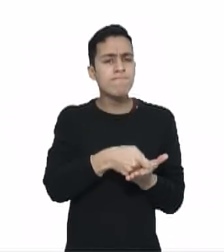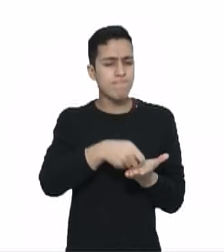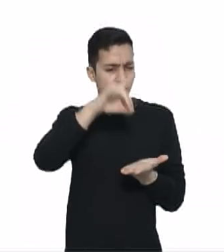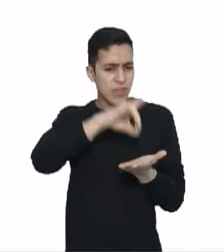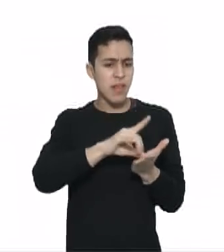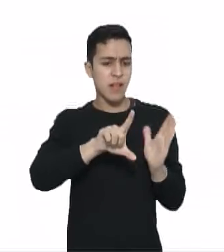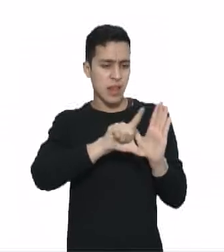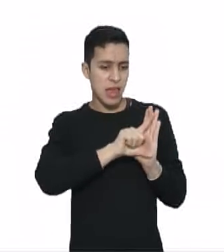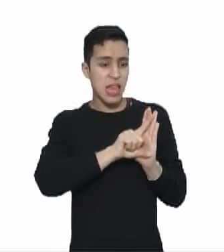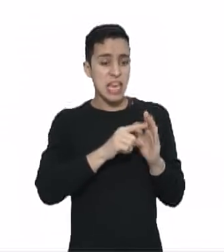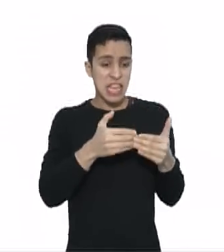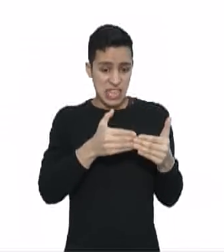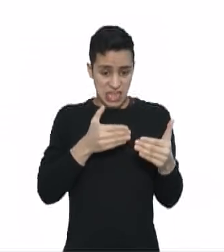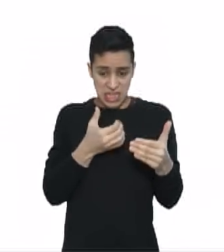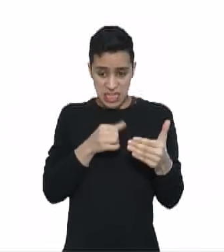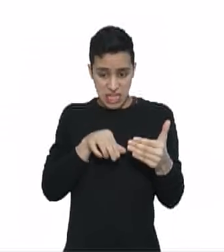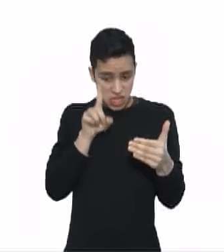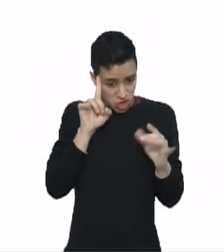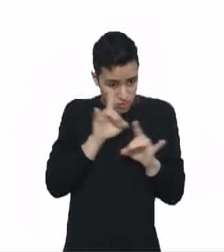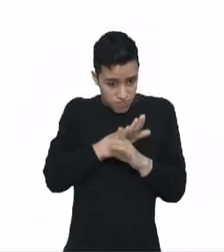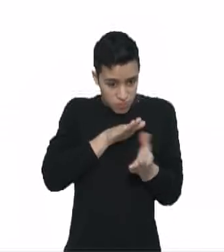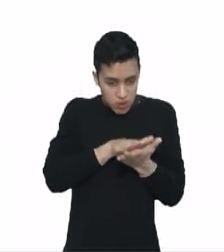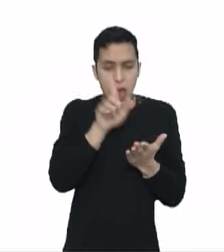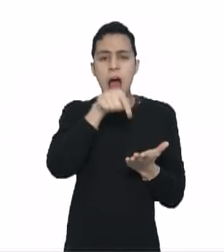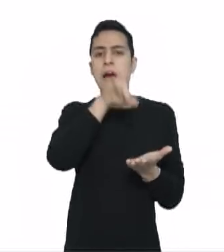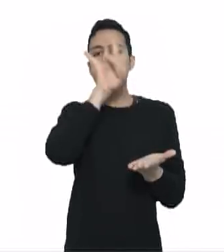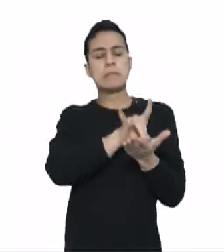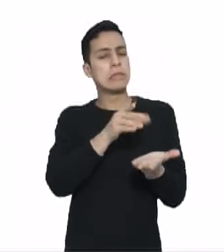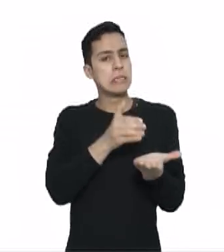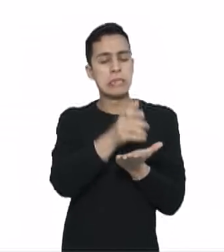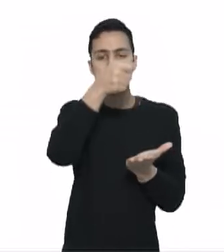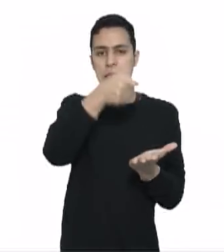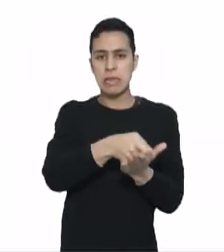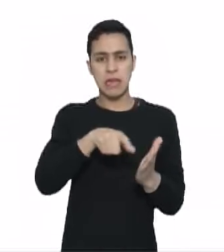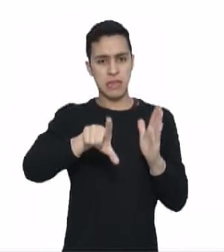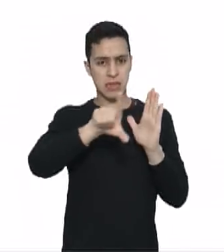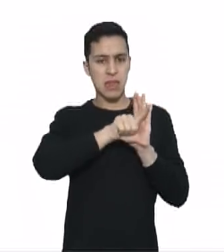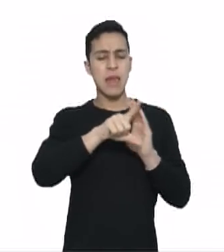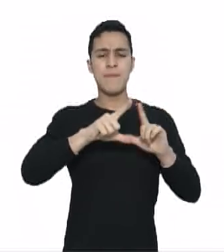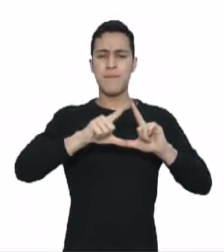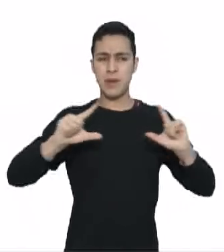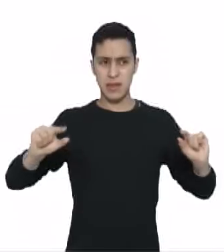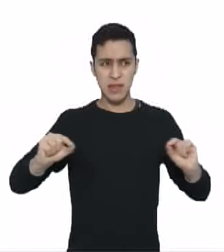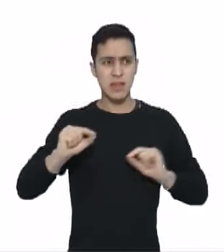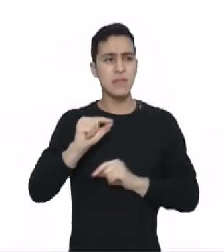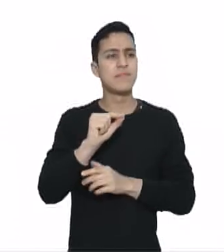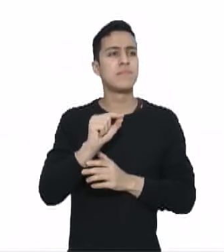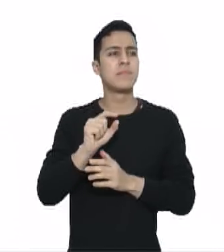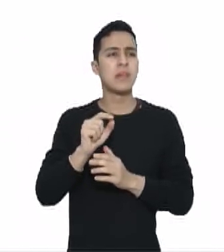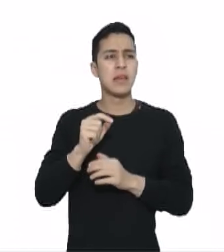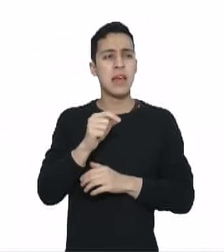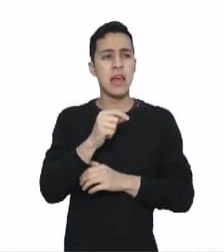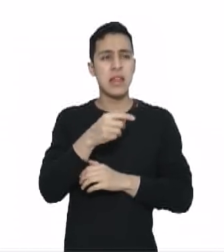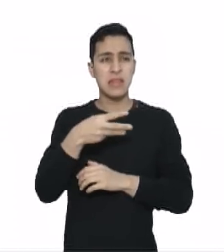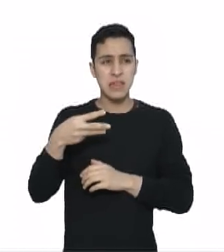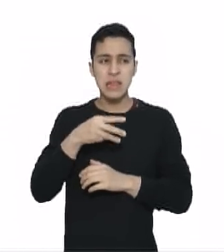decorridos 60 dias de sua publicação oficial. Brasília, 23 de abril de 2014,